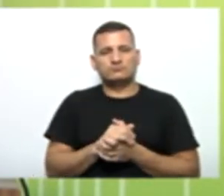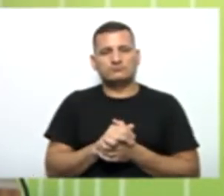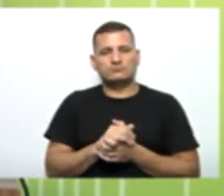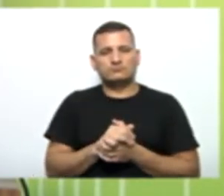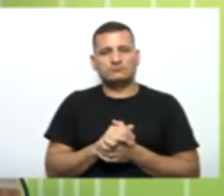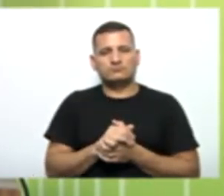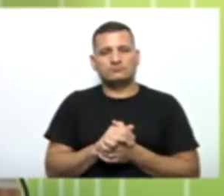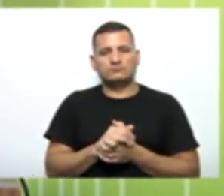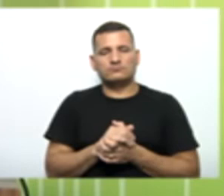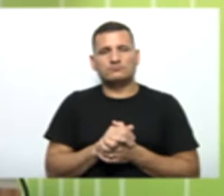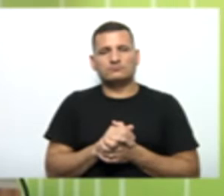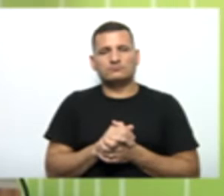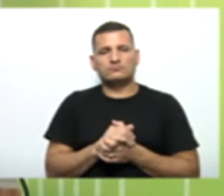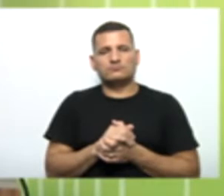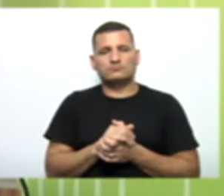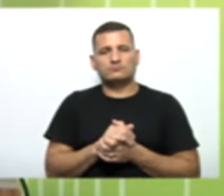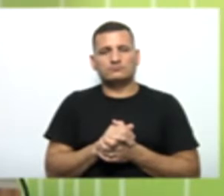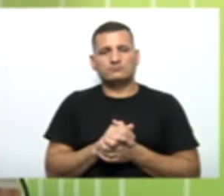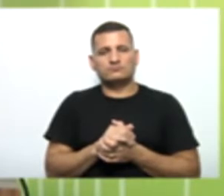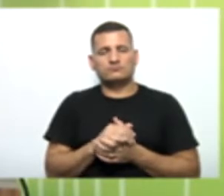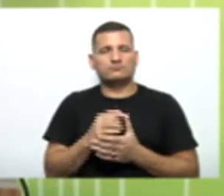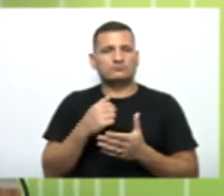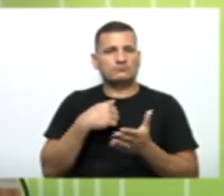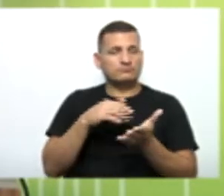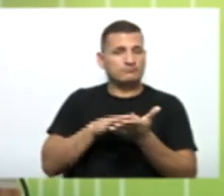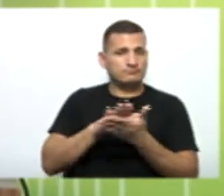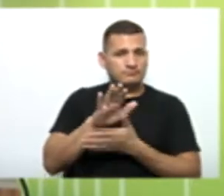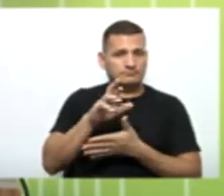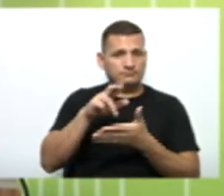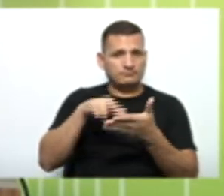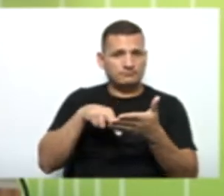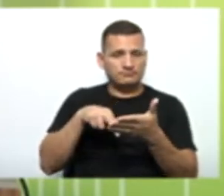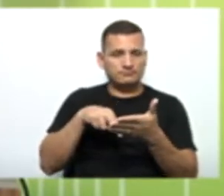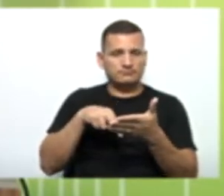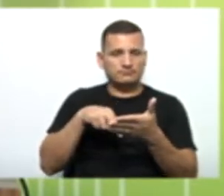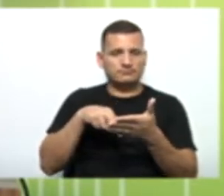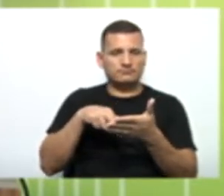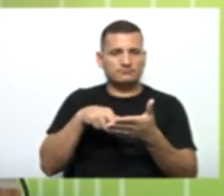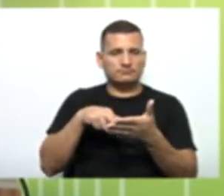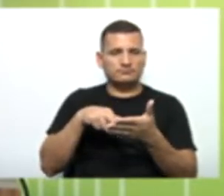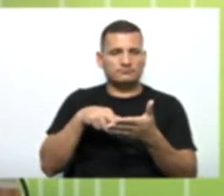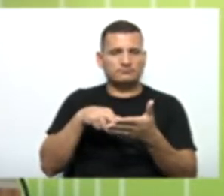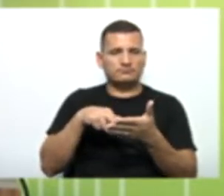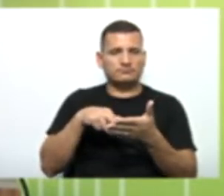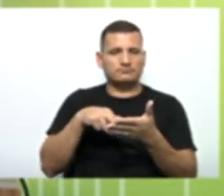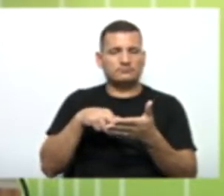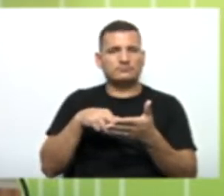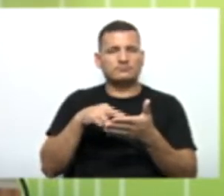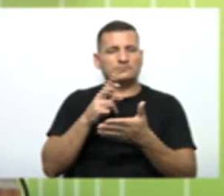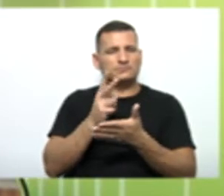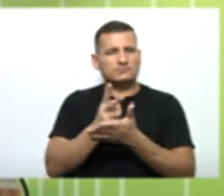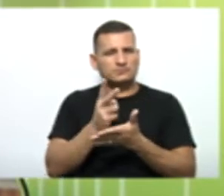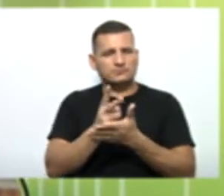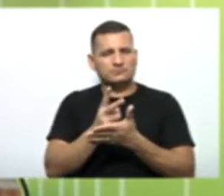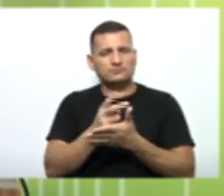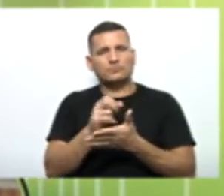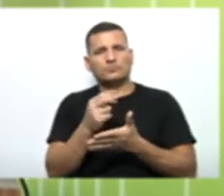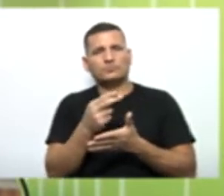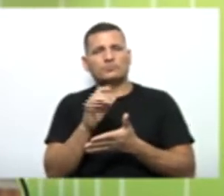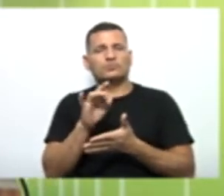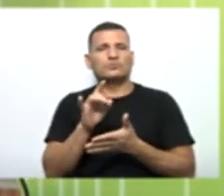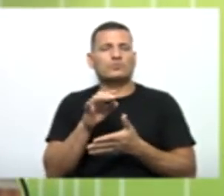para o professor de vocês. Eu vou imprimir um relatório toda vez que eu abrir o sistema ou quando